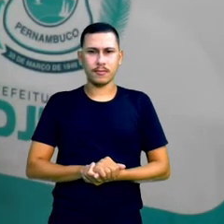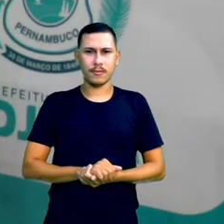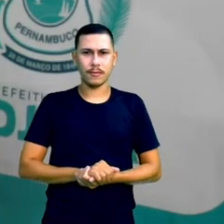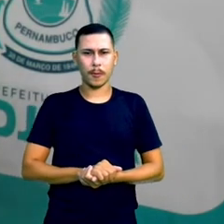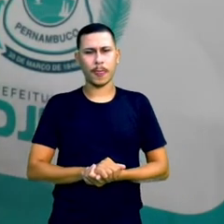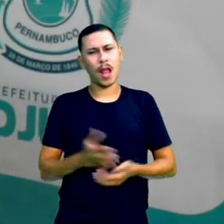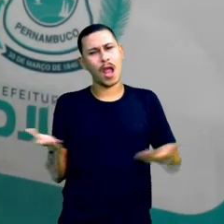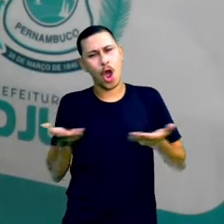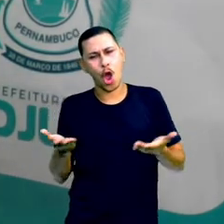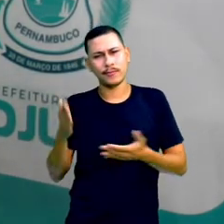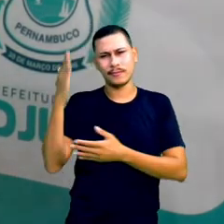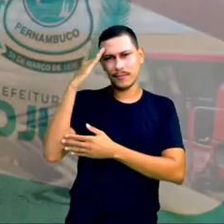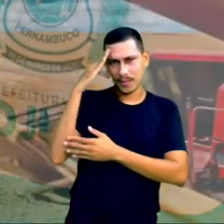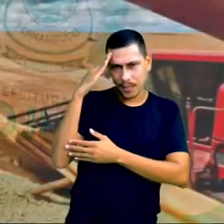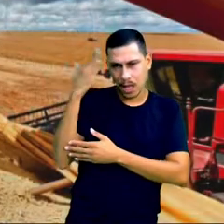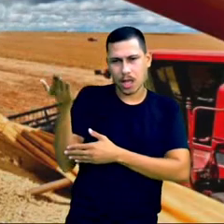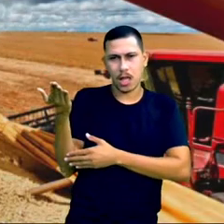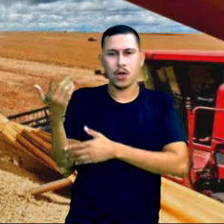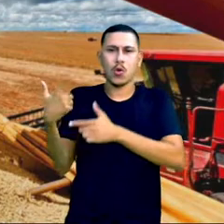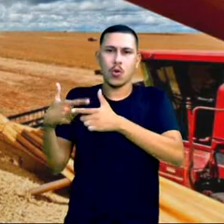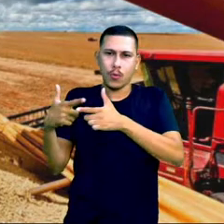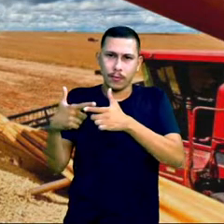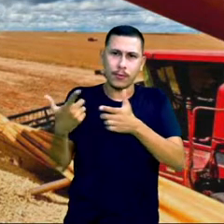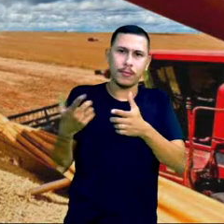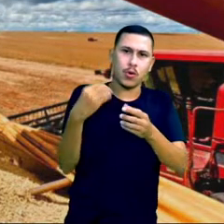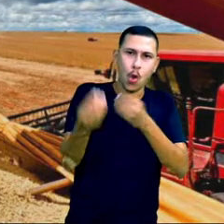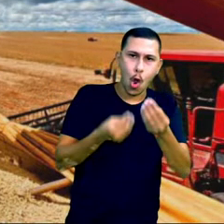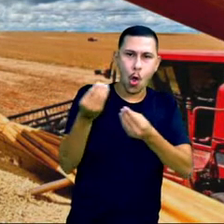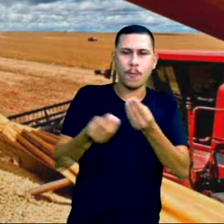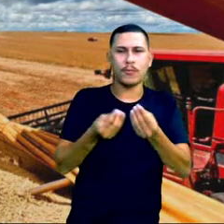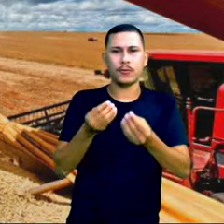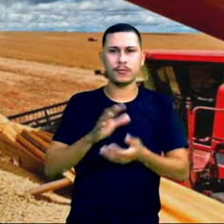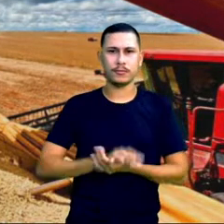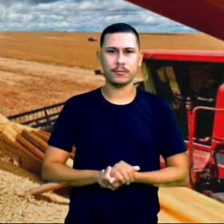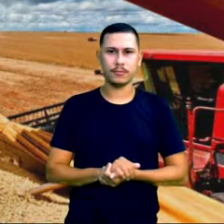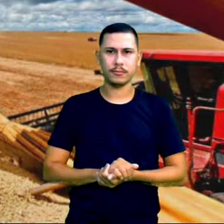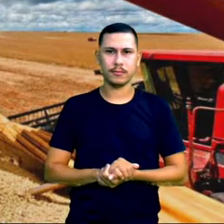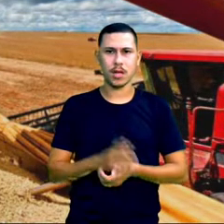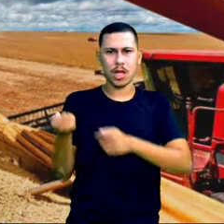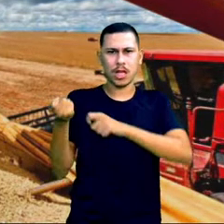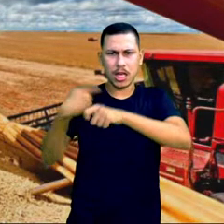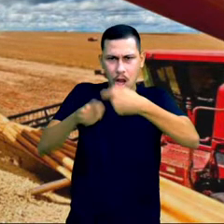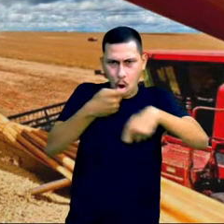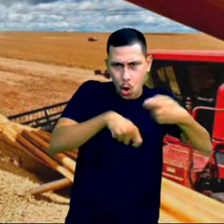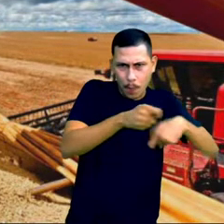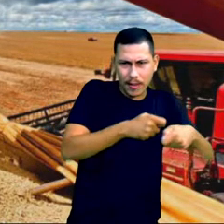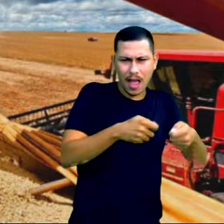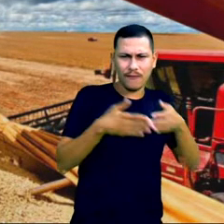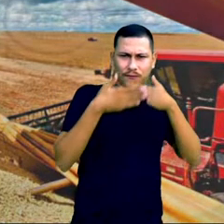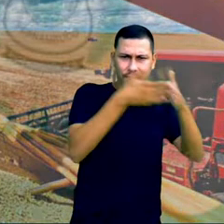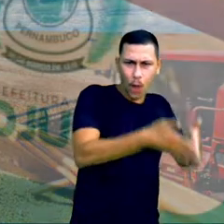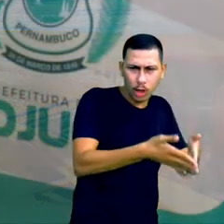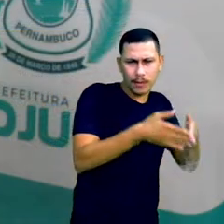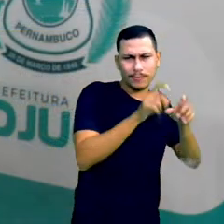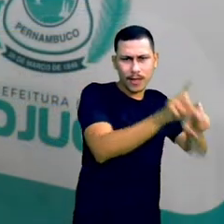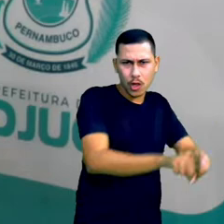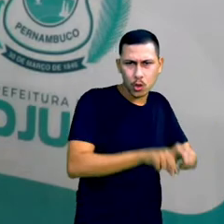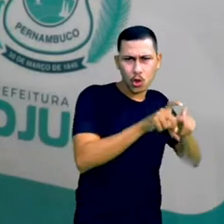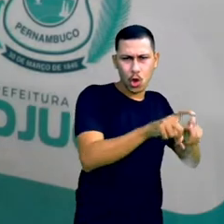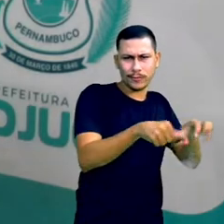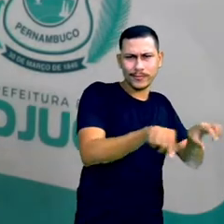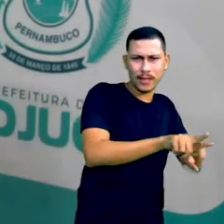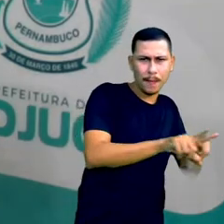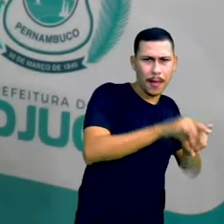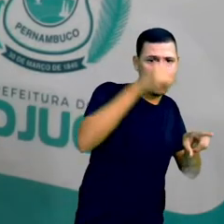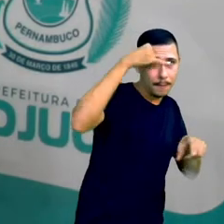falar agora justamente desse setor, do setor primário. Ele é voltado para a agricultura e pecuária. E nessa região